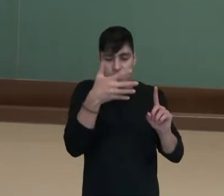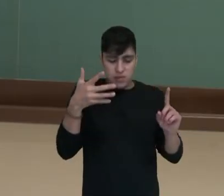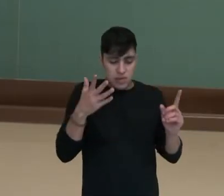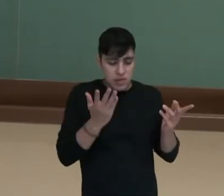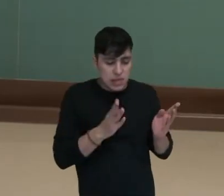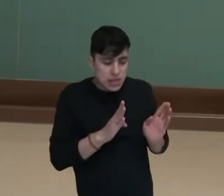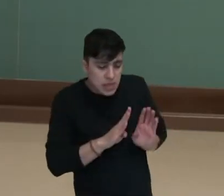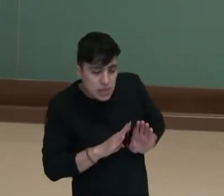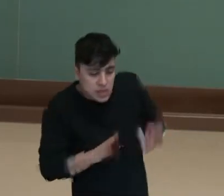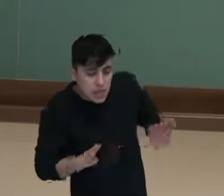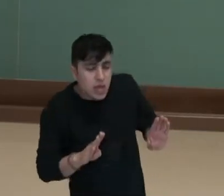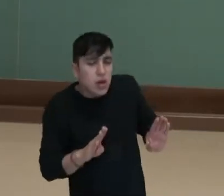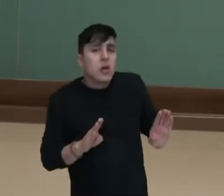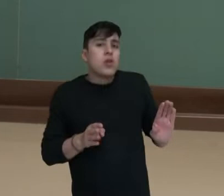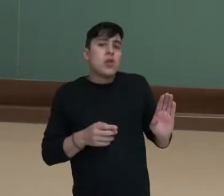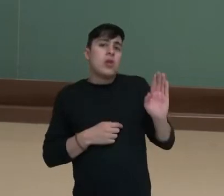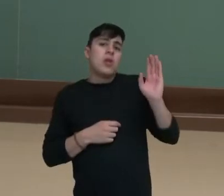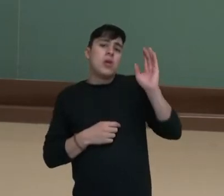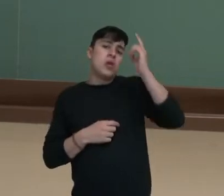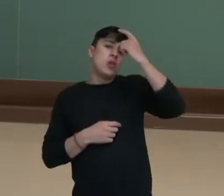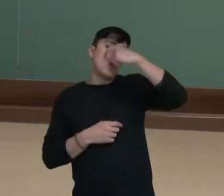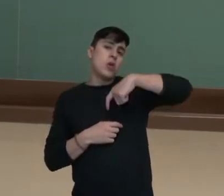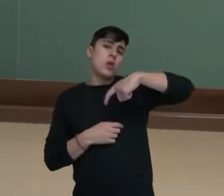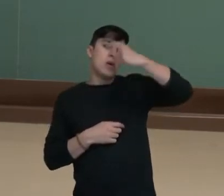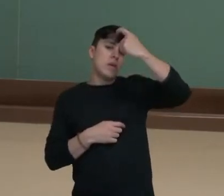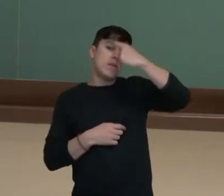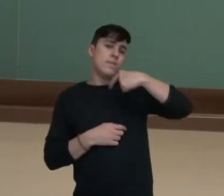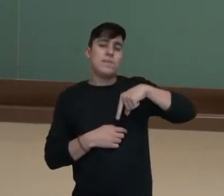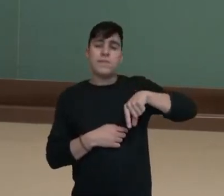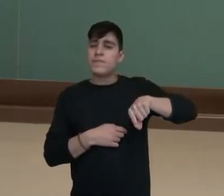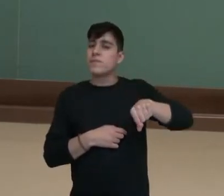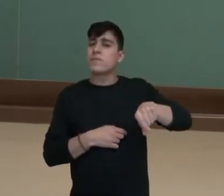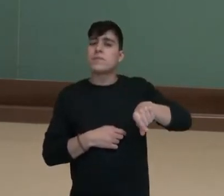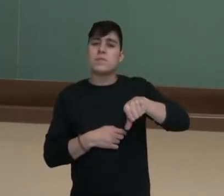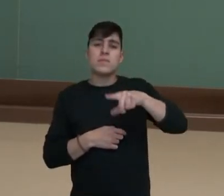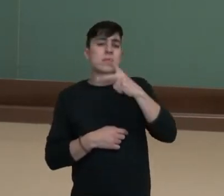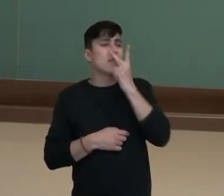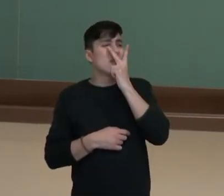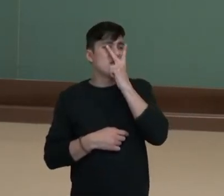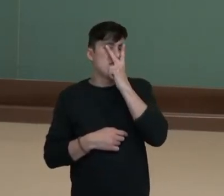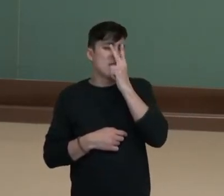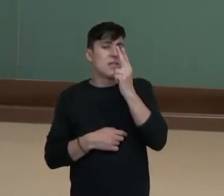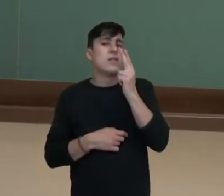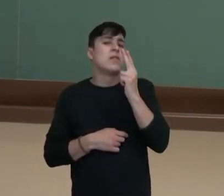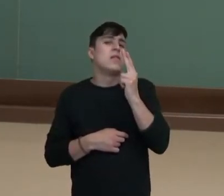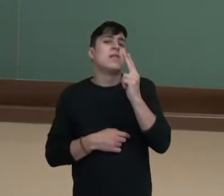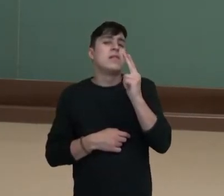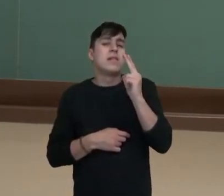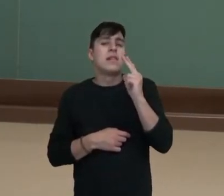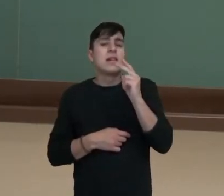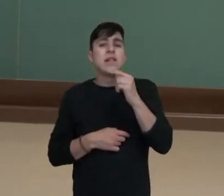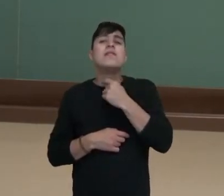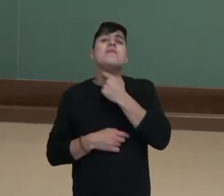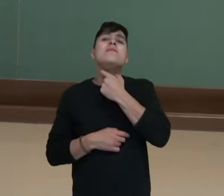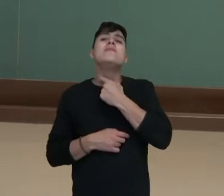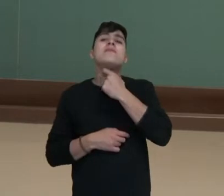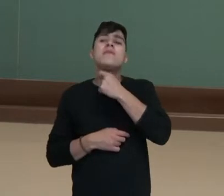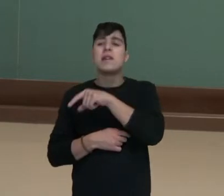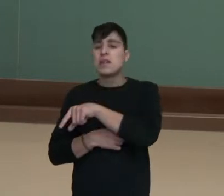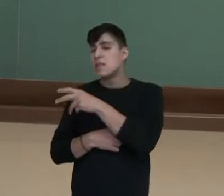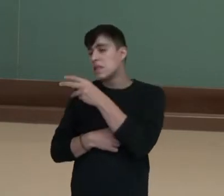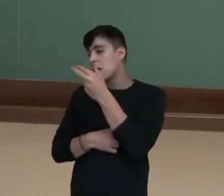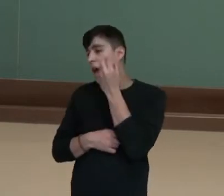criança, quando ela chora, ela tem uma aparência muito grande com o miado do gato.